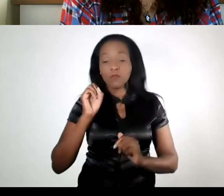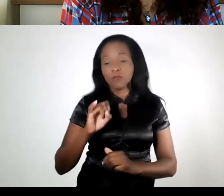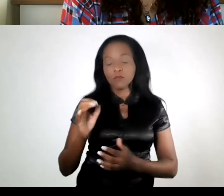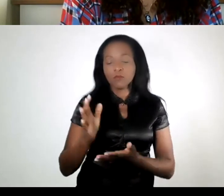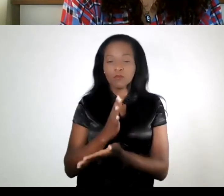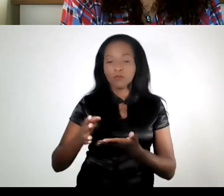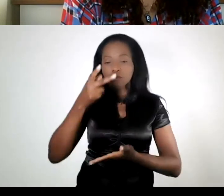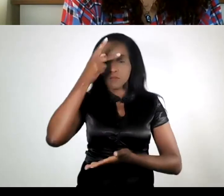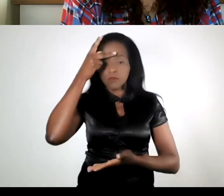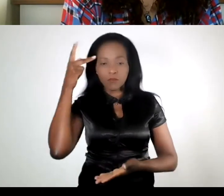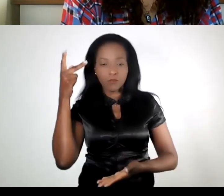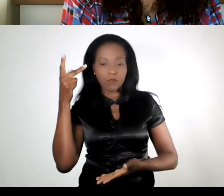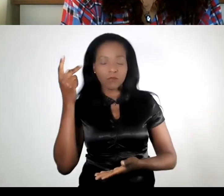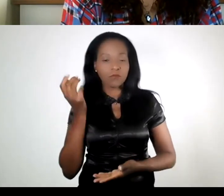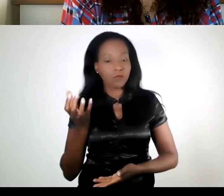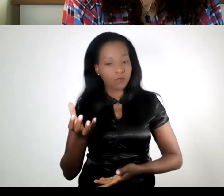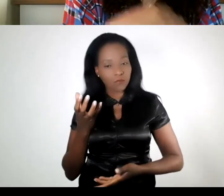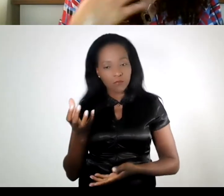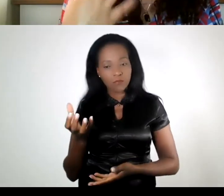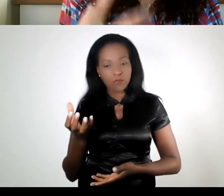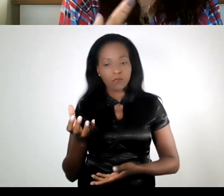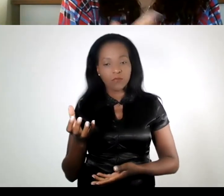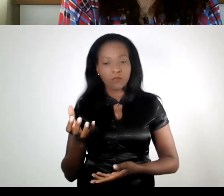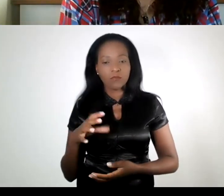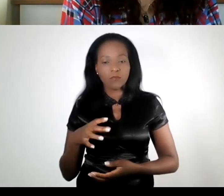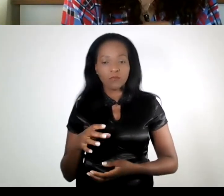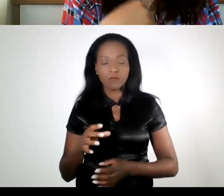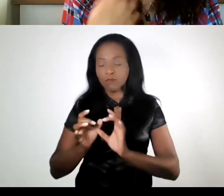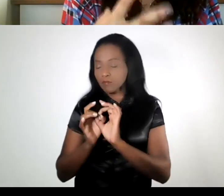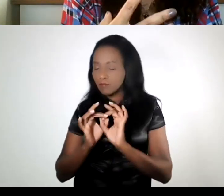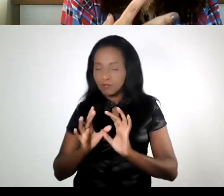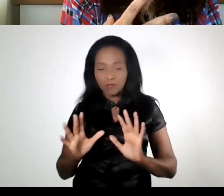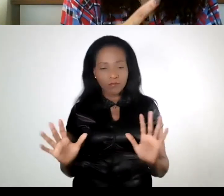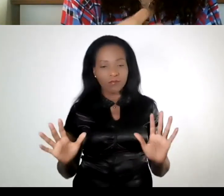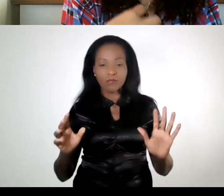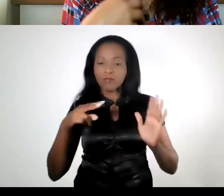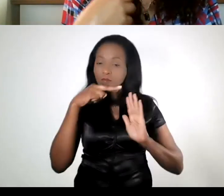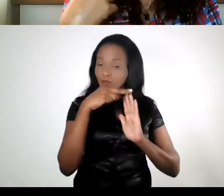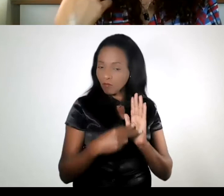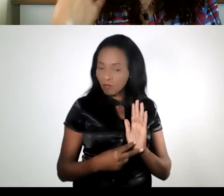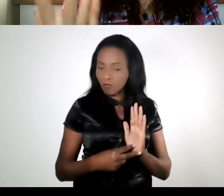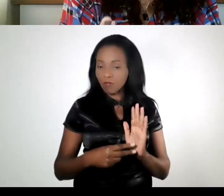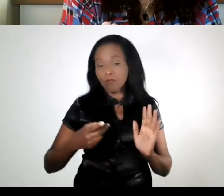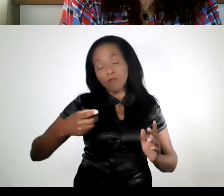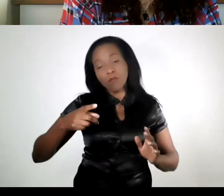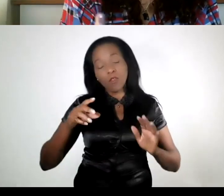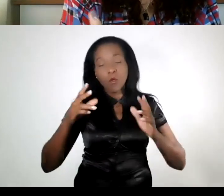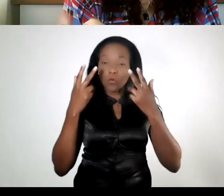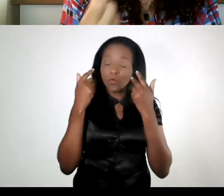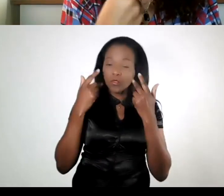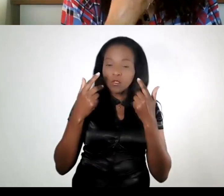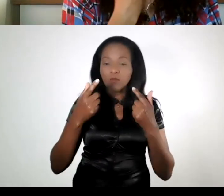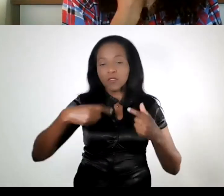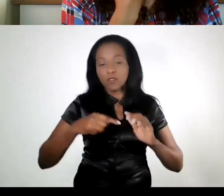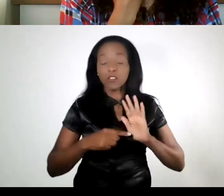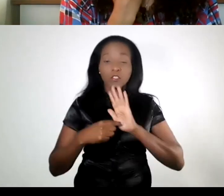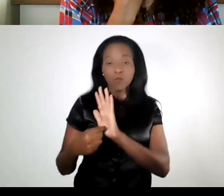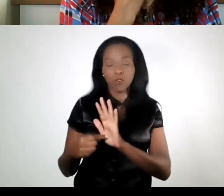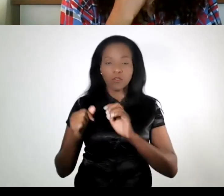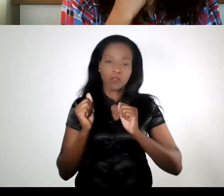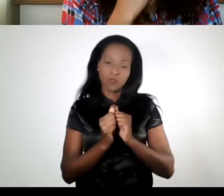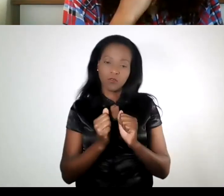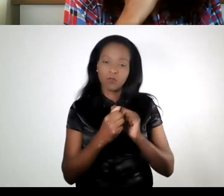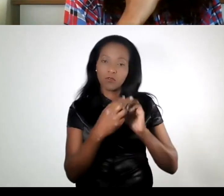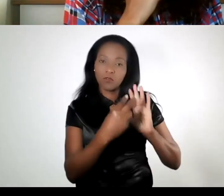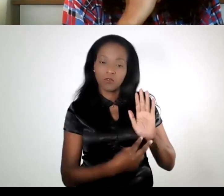quiser se sentir à vontade e quer fazer a leitura, geralmente a gente compartilha a leitura, né? E se alguém quiser